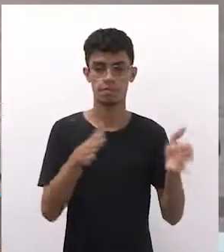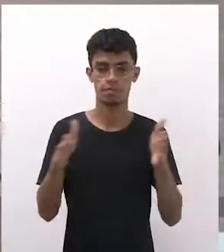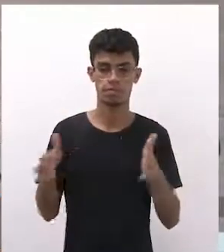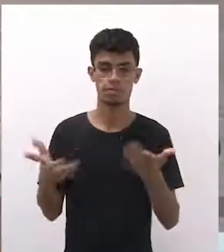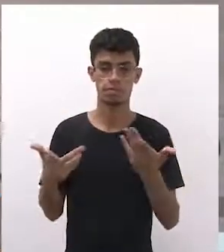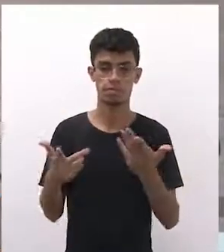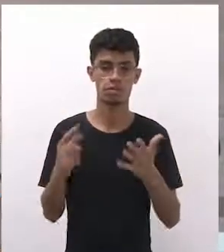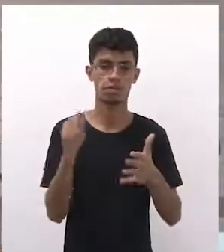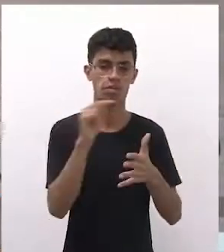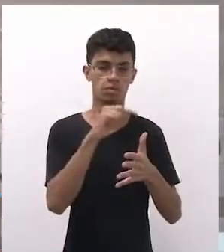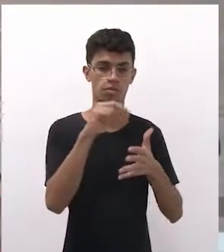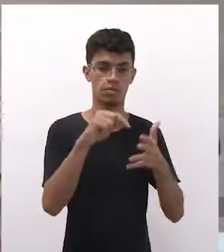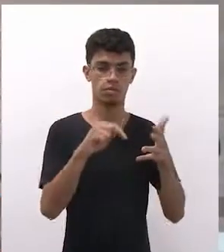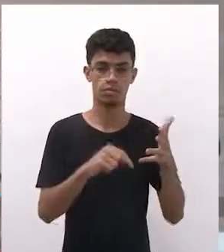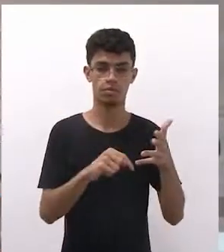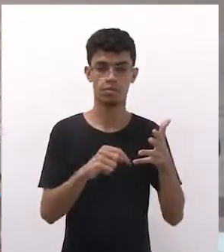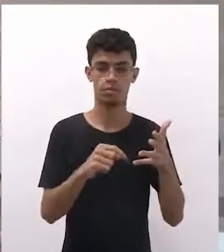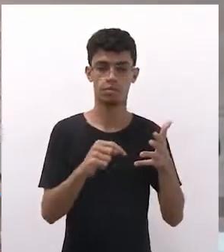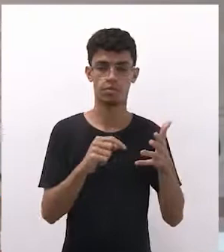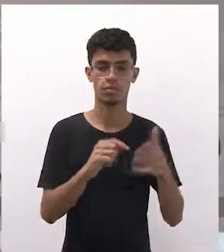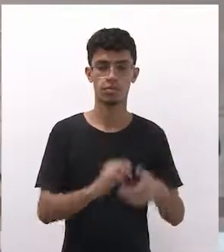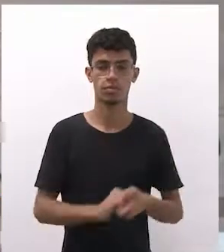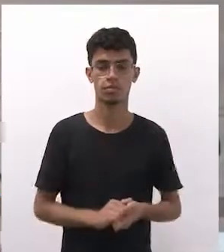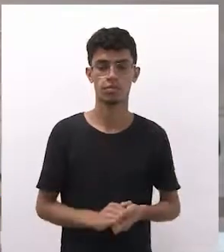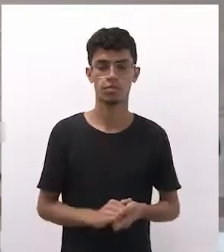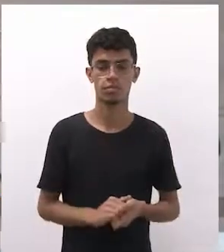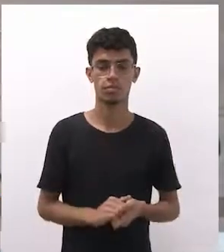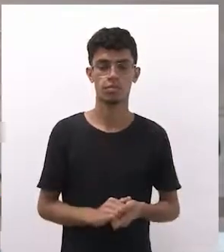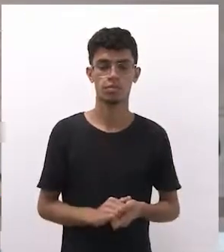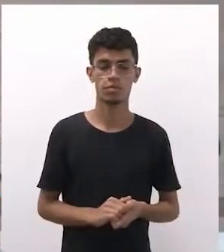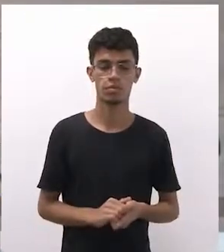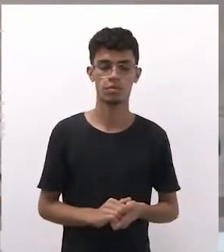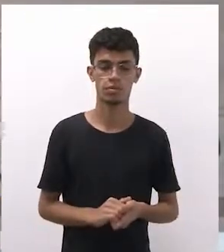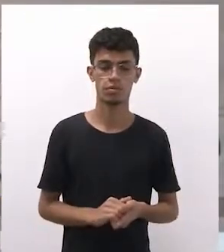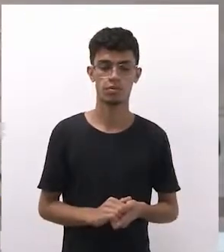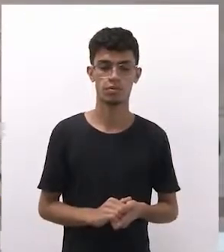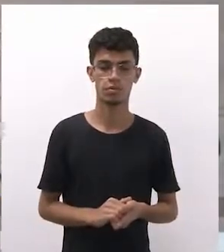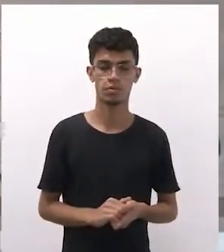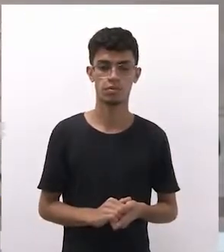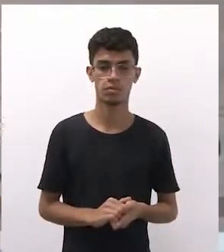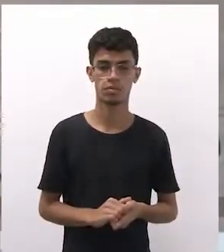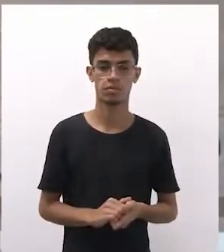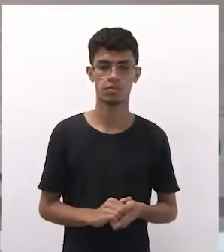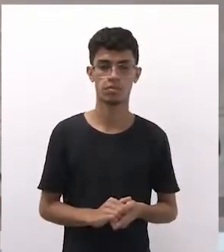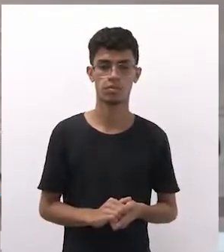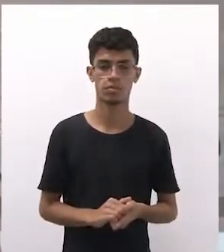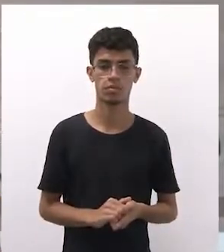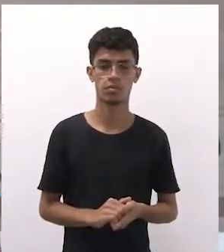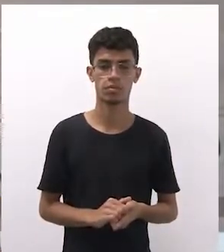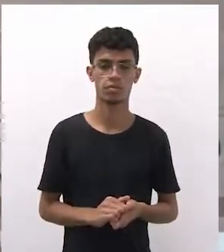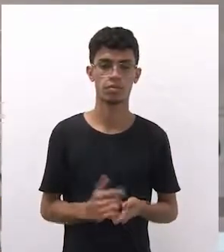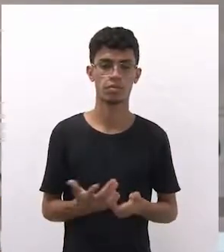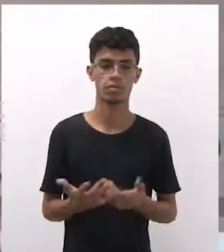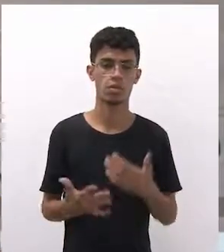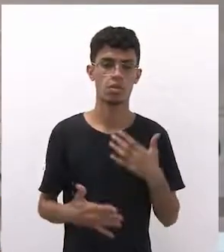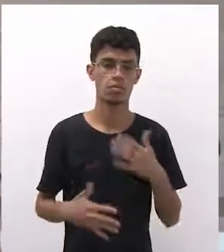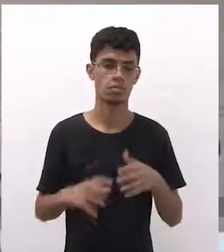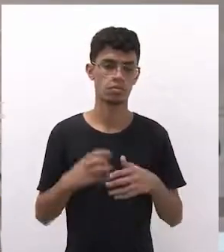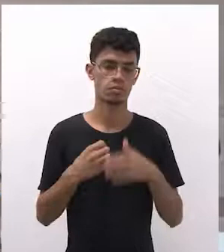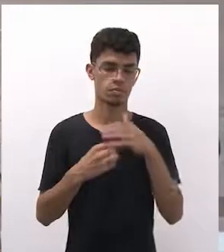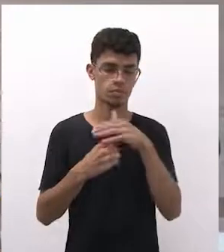enfim, são muitos pontos de sobrecarga mesmo muscular, né, da coluna,